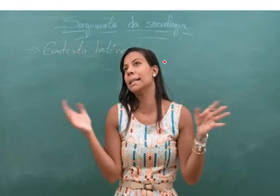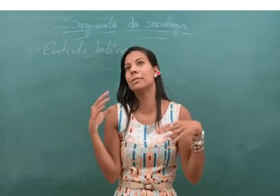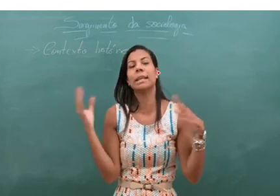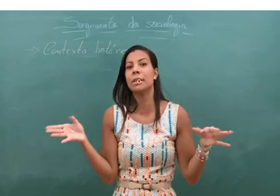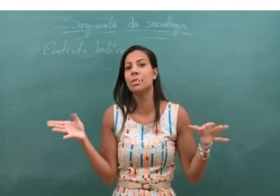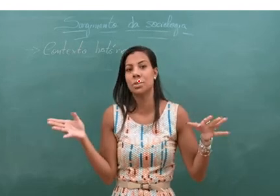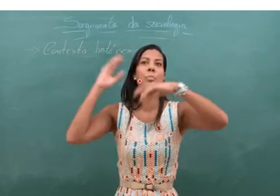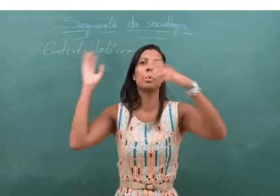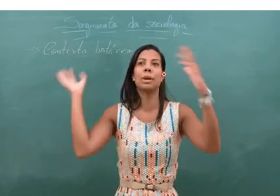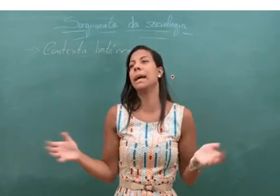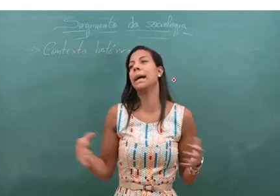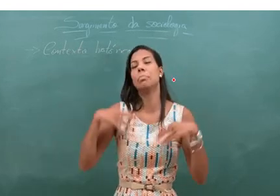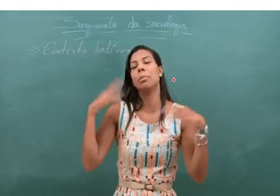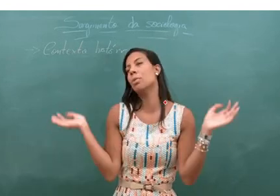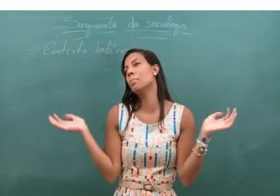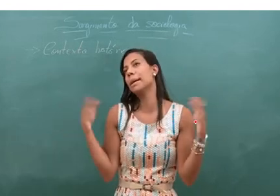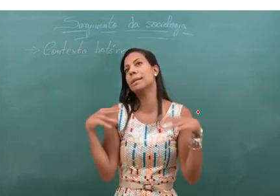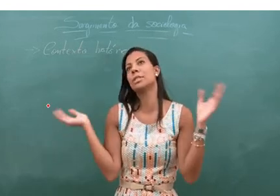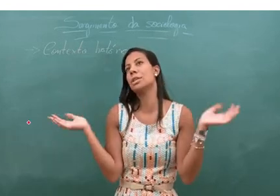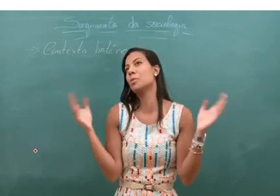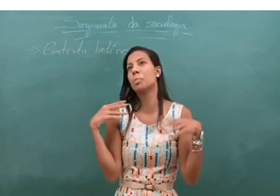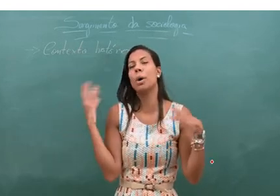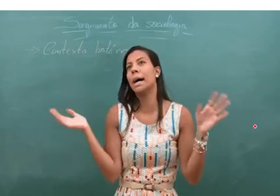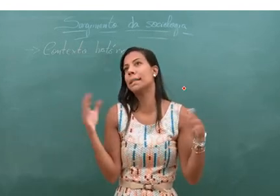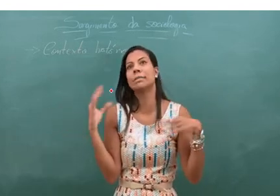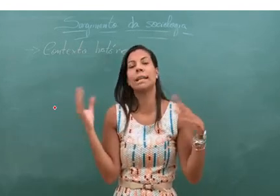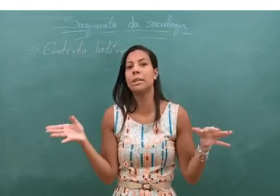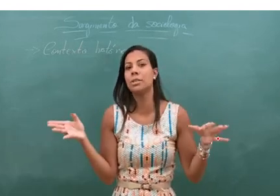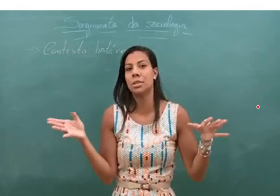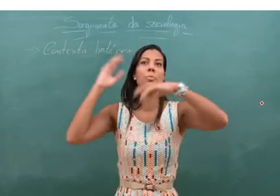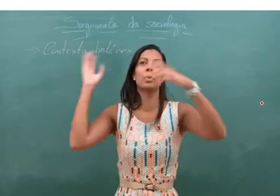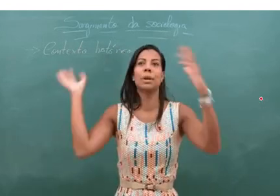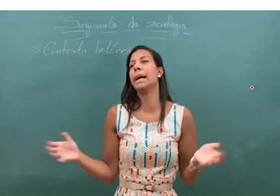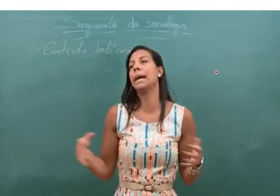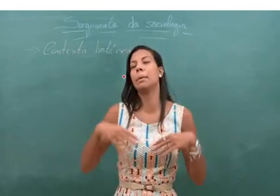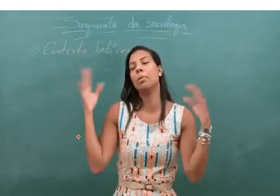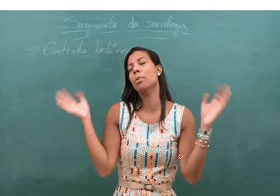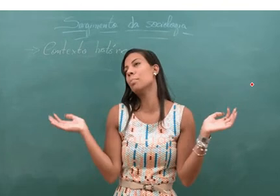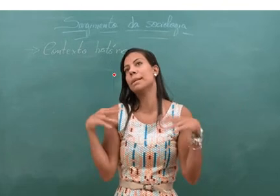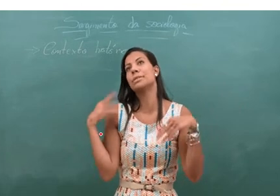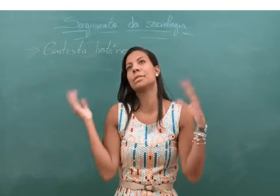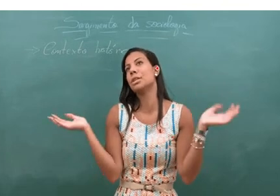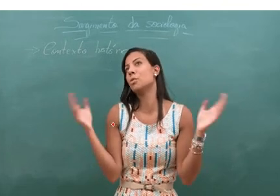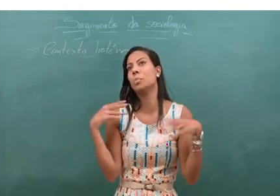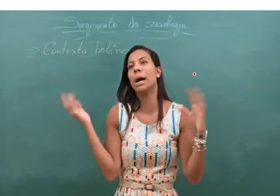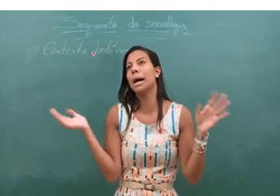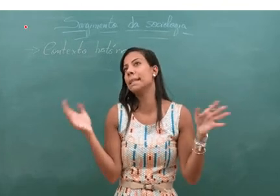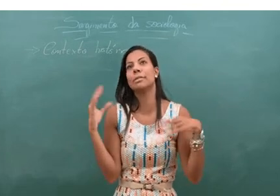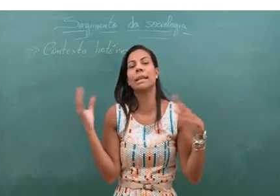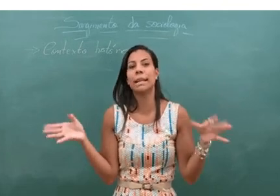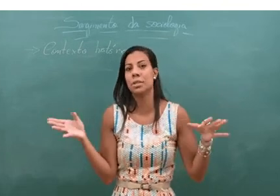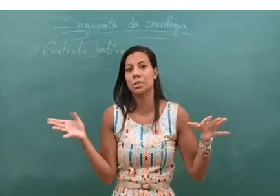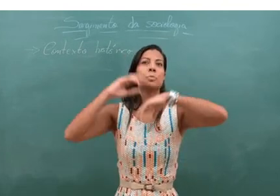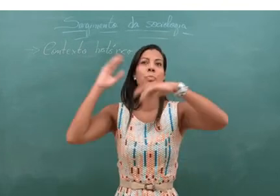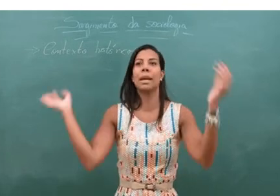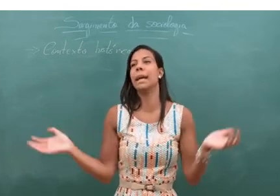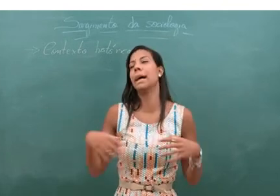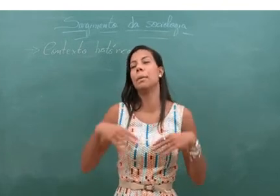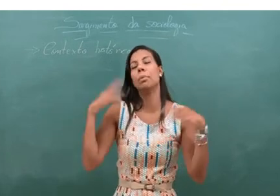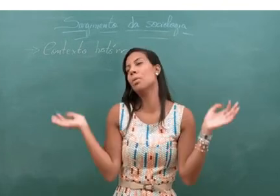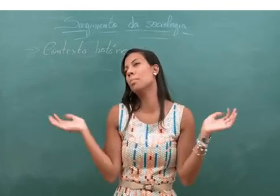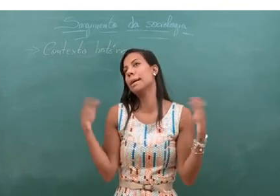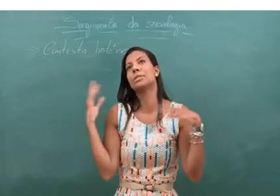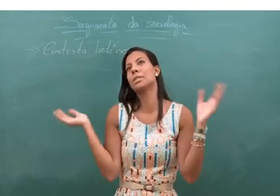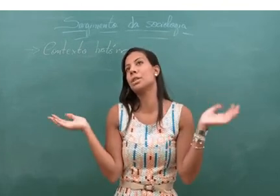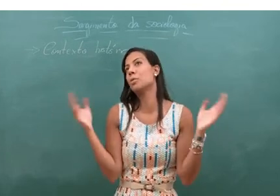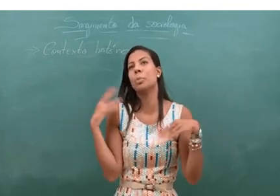só que nós não estamos ouvindo o que ela está falando, mas ela está utilizando de gestos. Então, esses gestos aqui é a parte